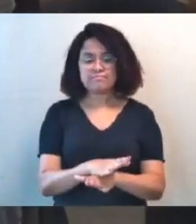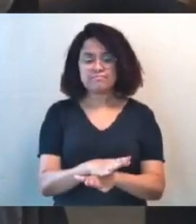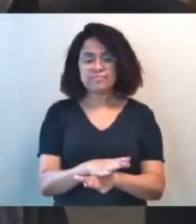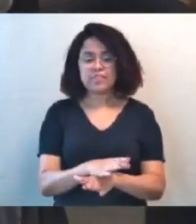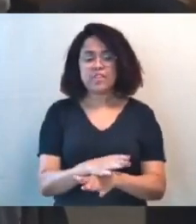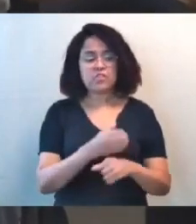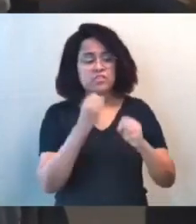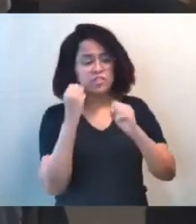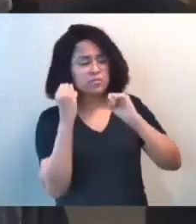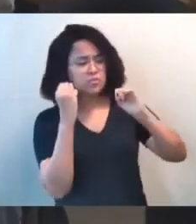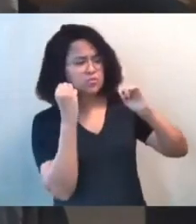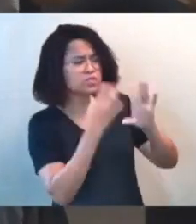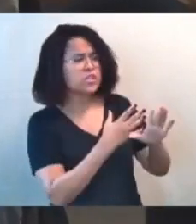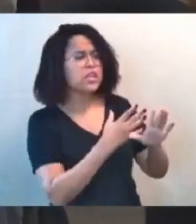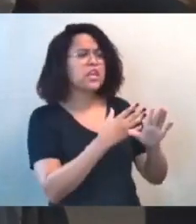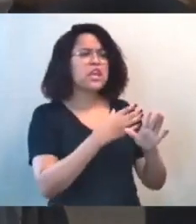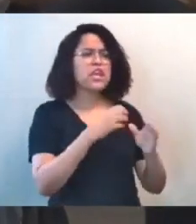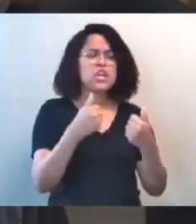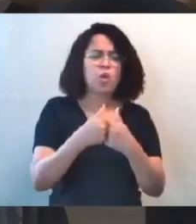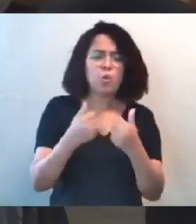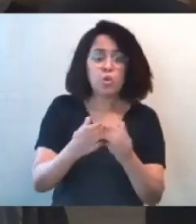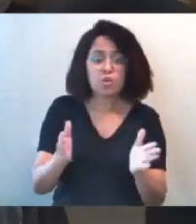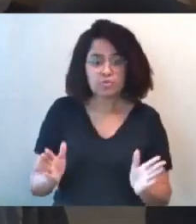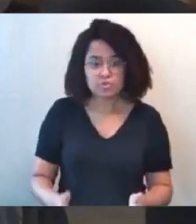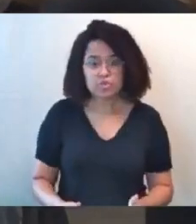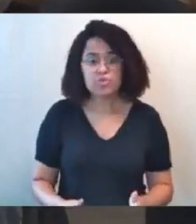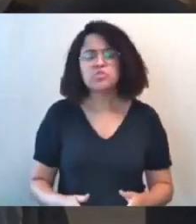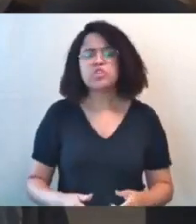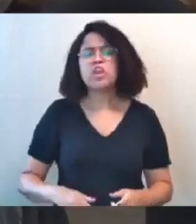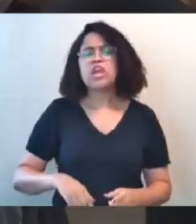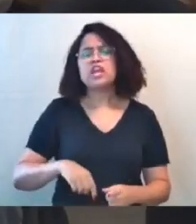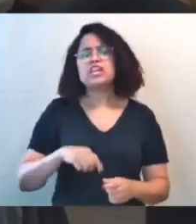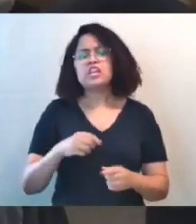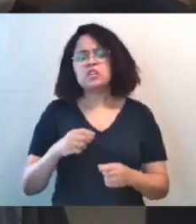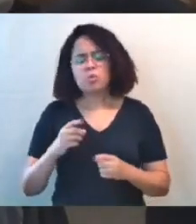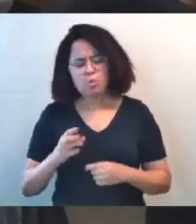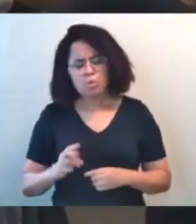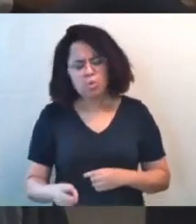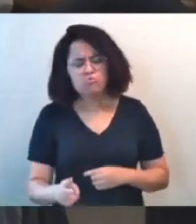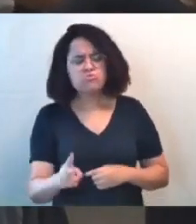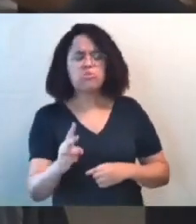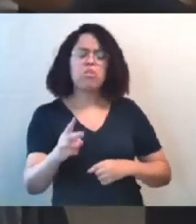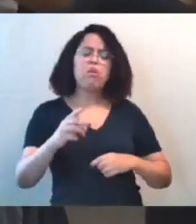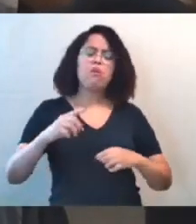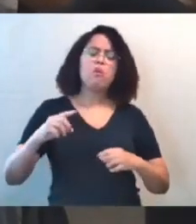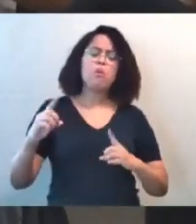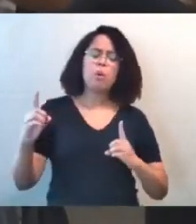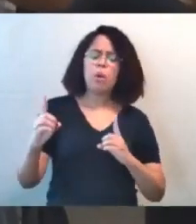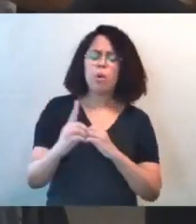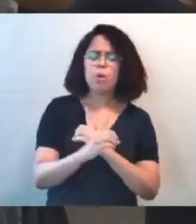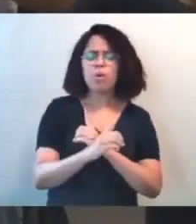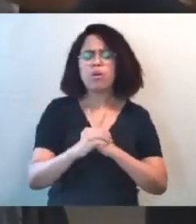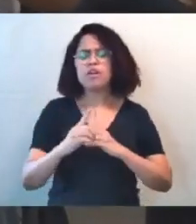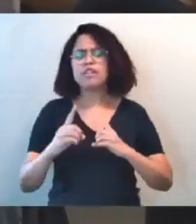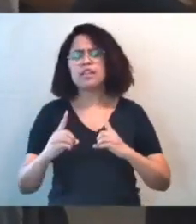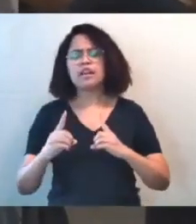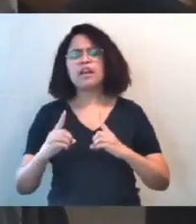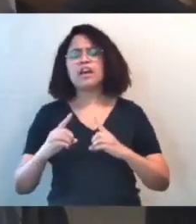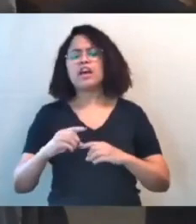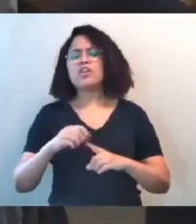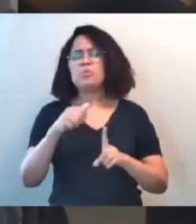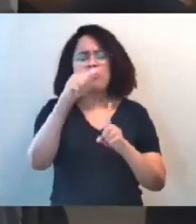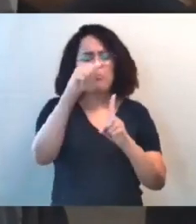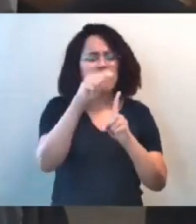hoje, o ônibus roda o mês todo com o mesmo problema. E eu não estou falando de boca para fora, porque eu tenho provas para